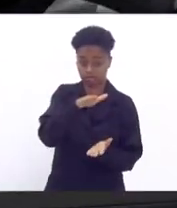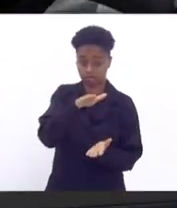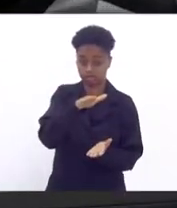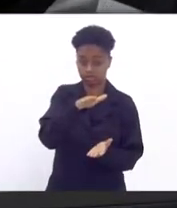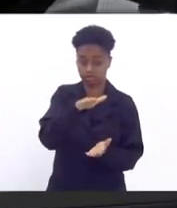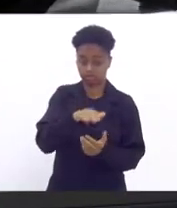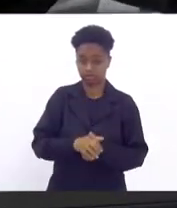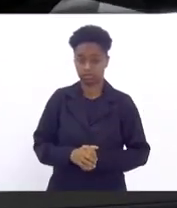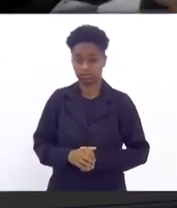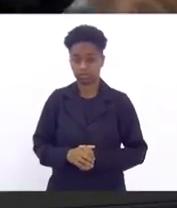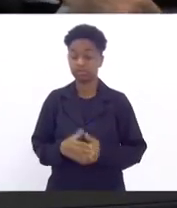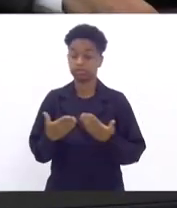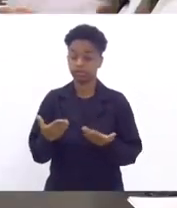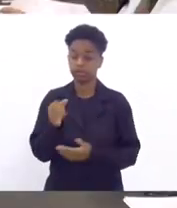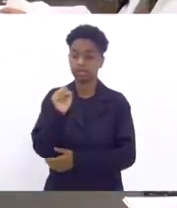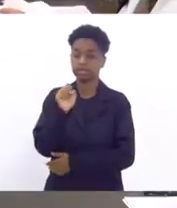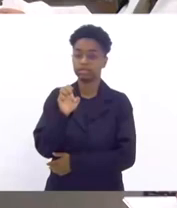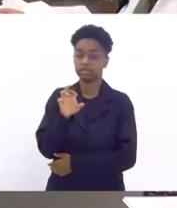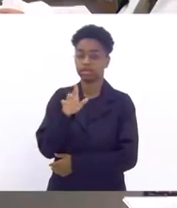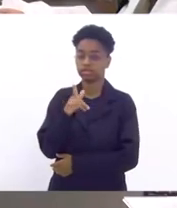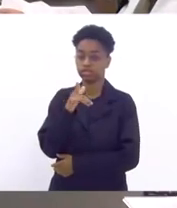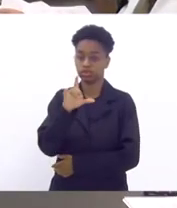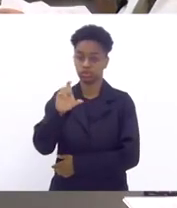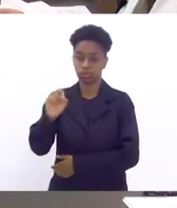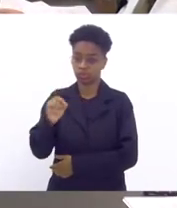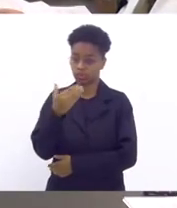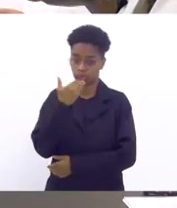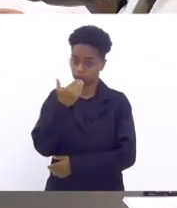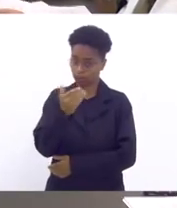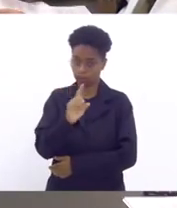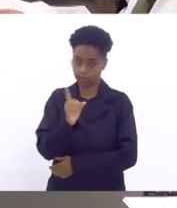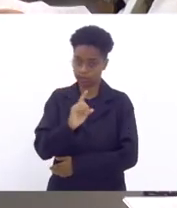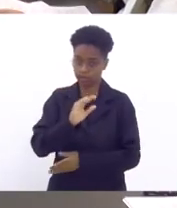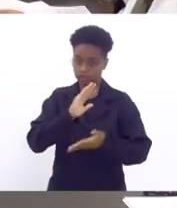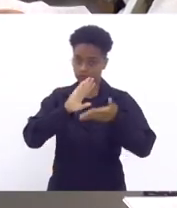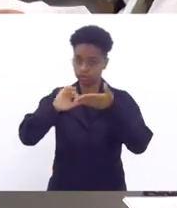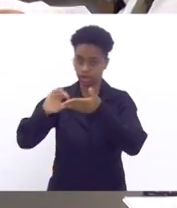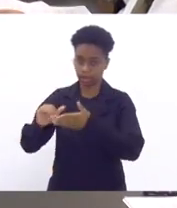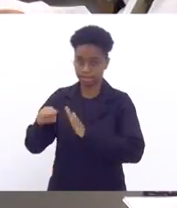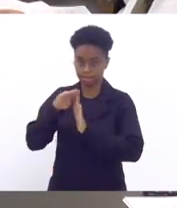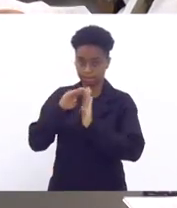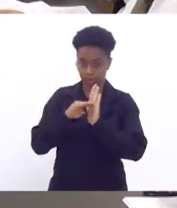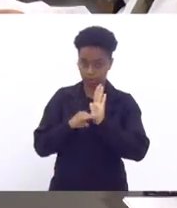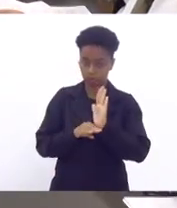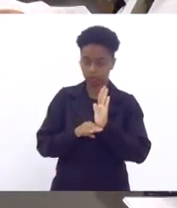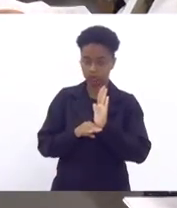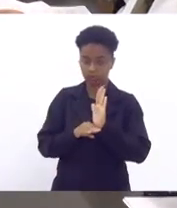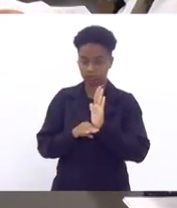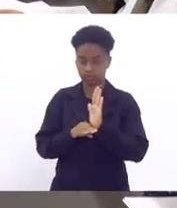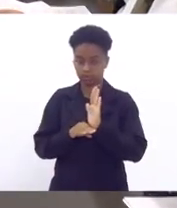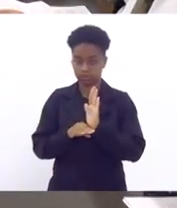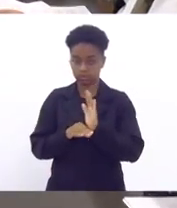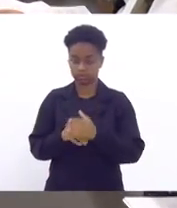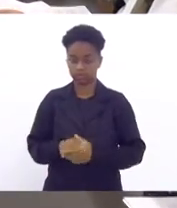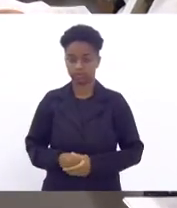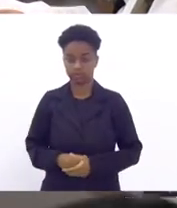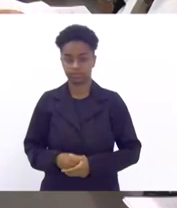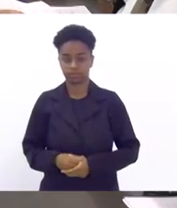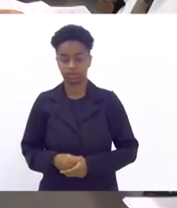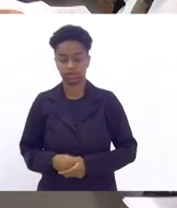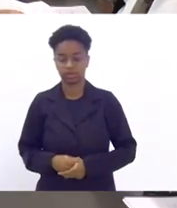o deputado Dr Serginho não pediu a retirada de pauta dos projetos deles que seriam votados em bloco